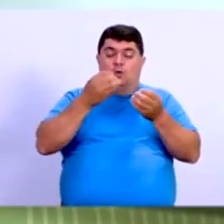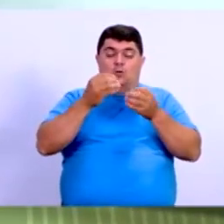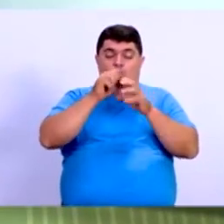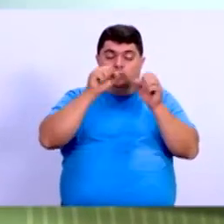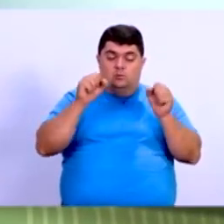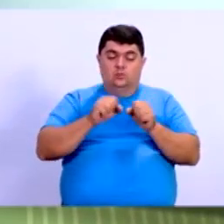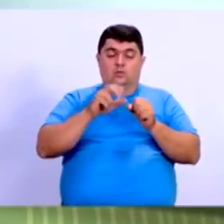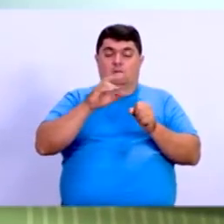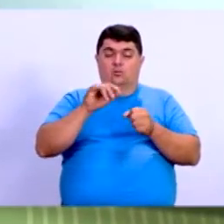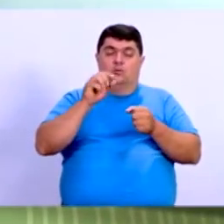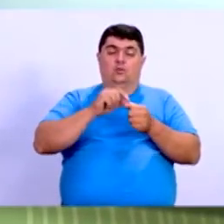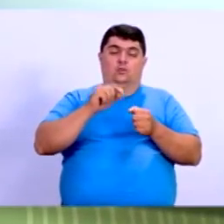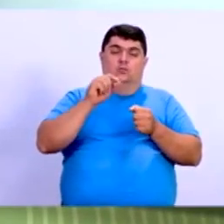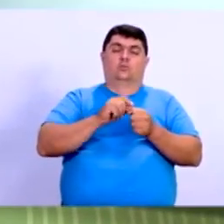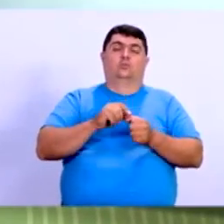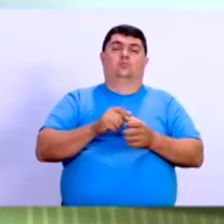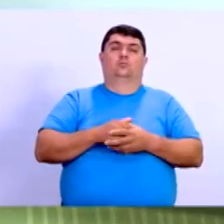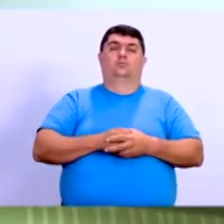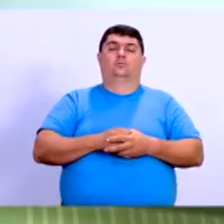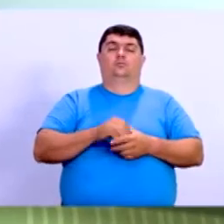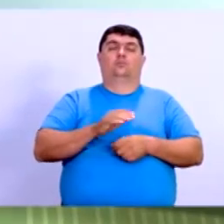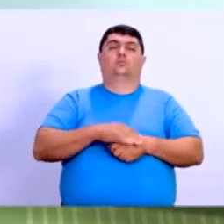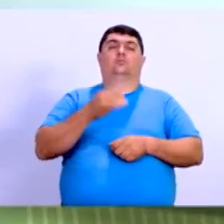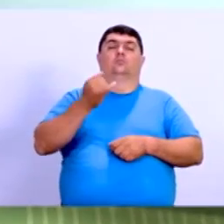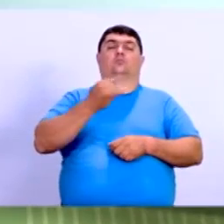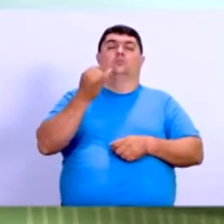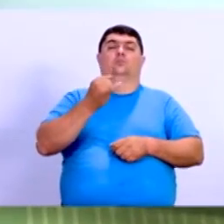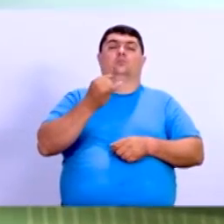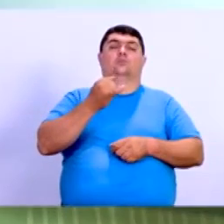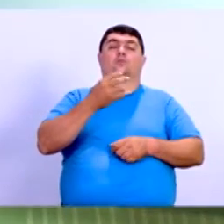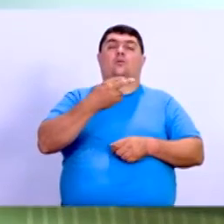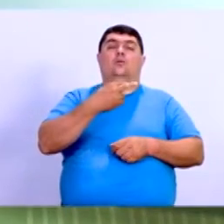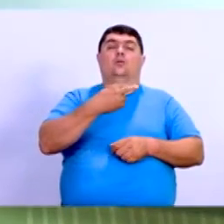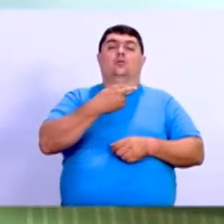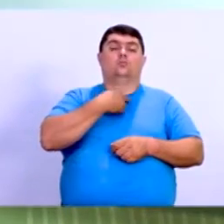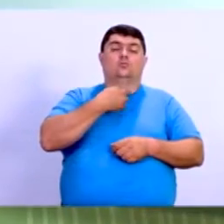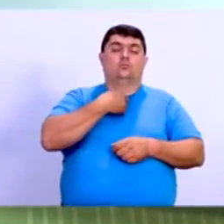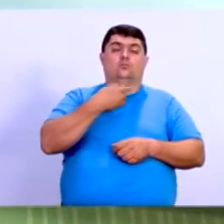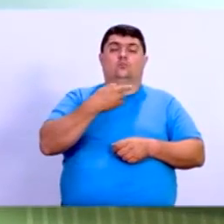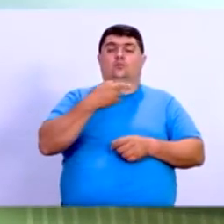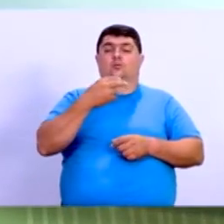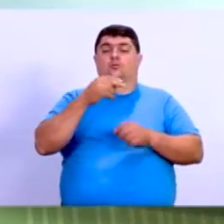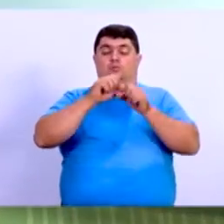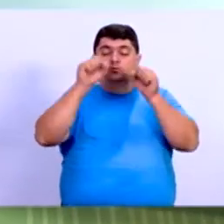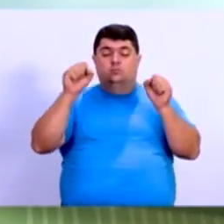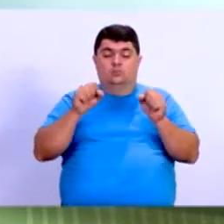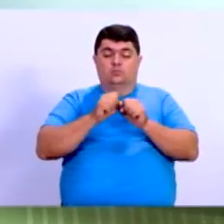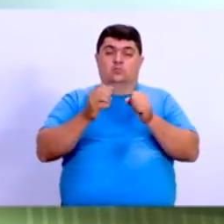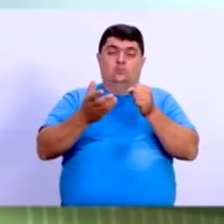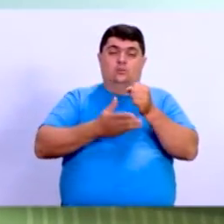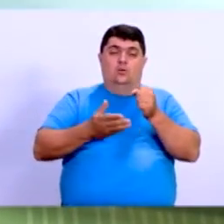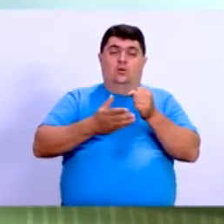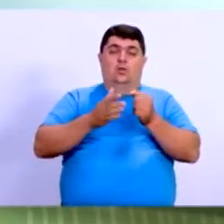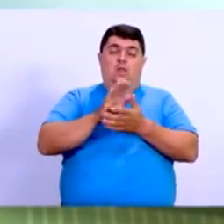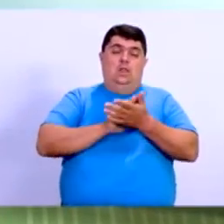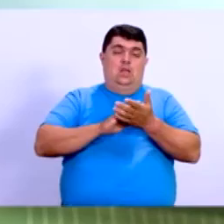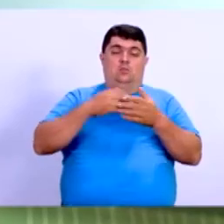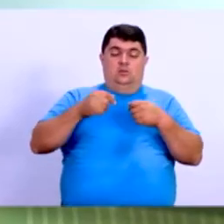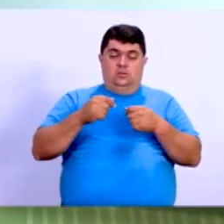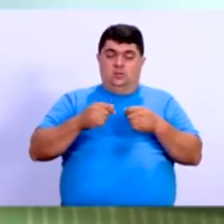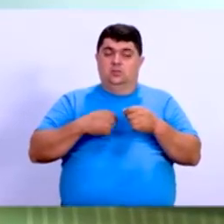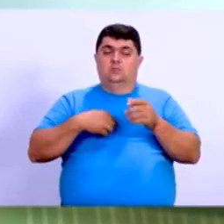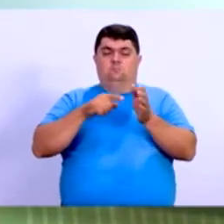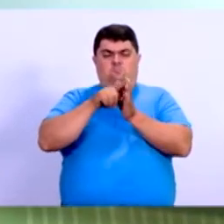funcionar. E o mais importante de tudo é não criar sistemas com base em nada. Ele tem que ter